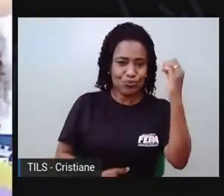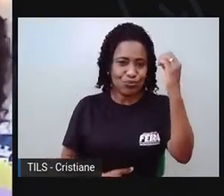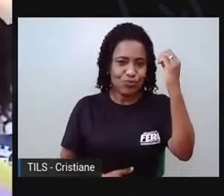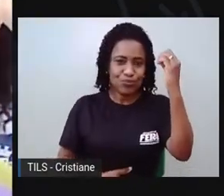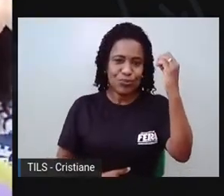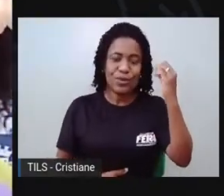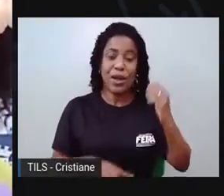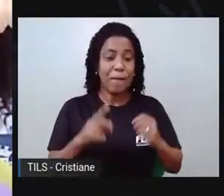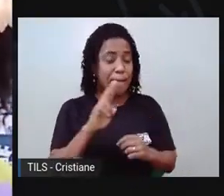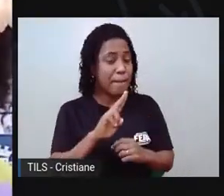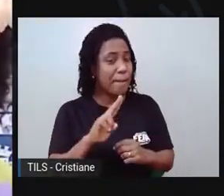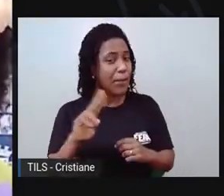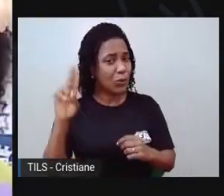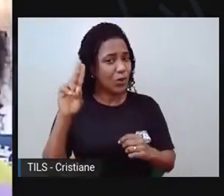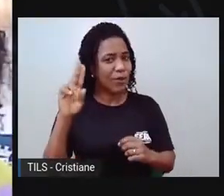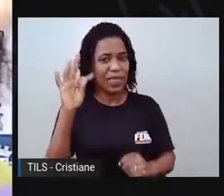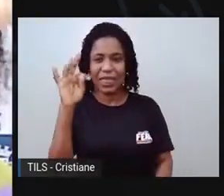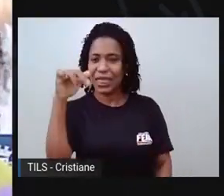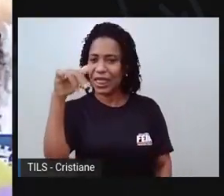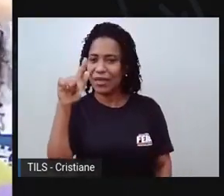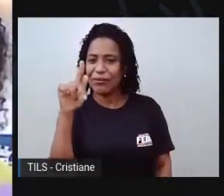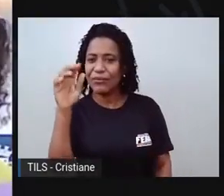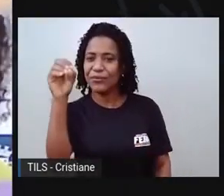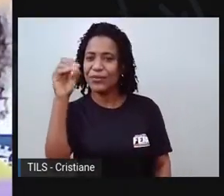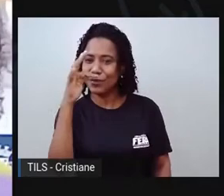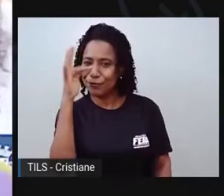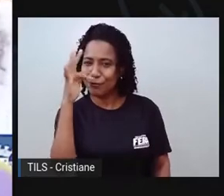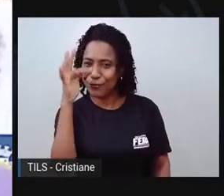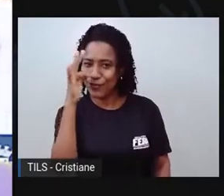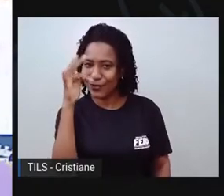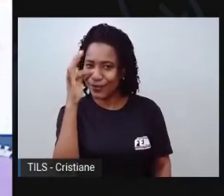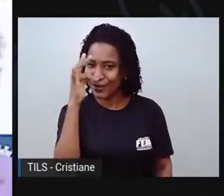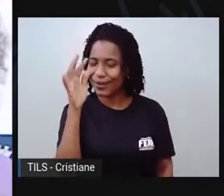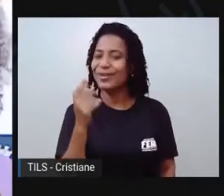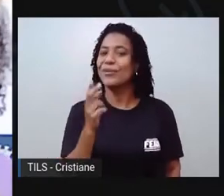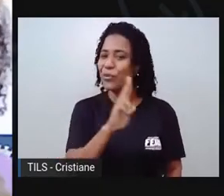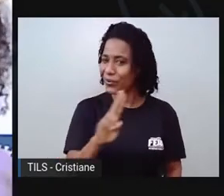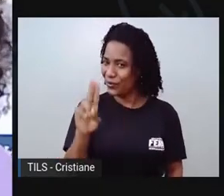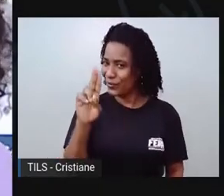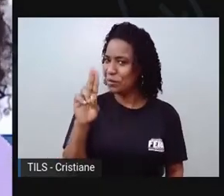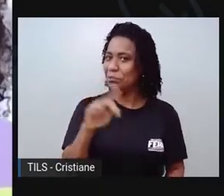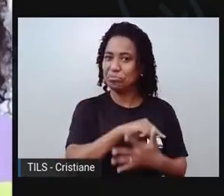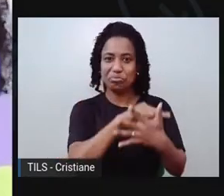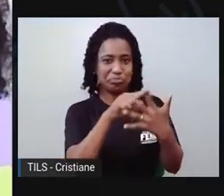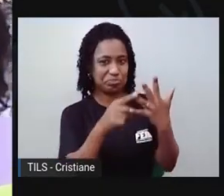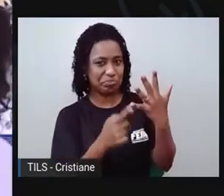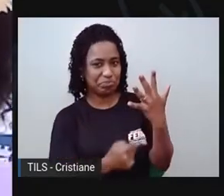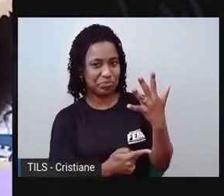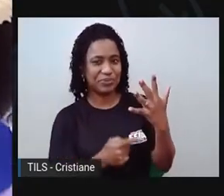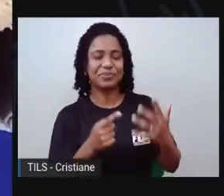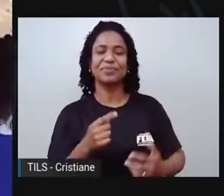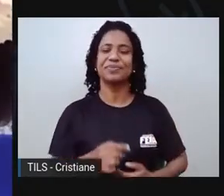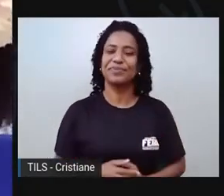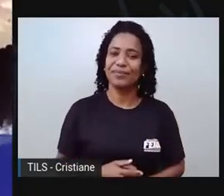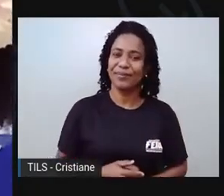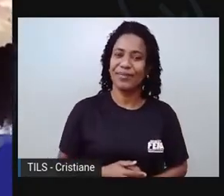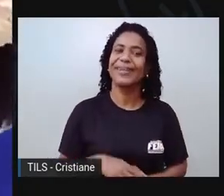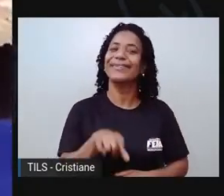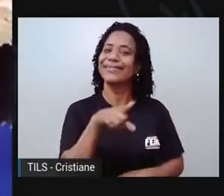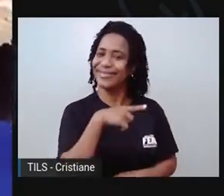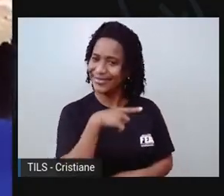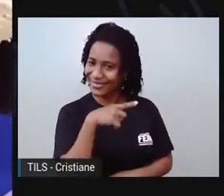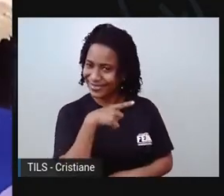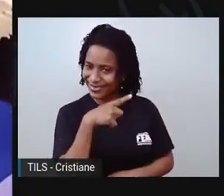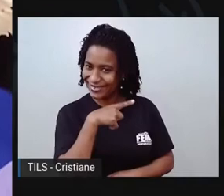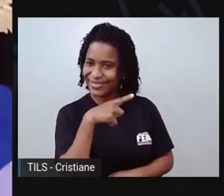Tango. Ai, a gente já aprendeu outro nome, hein, meninada? Tem mais alguma? Ah,